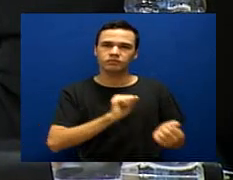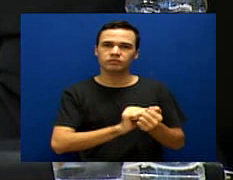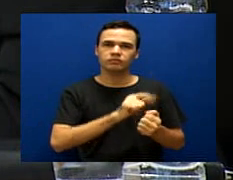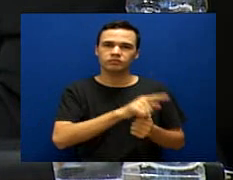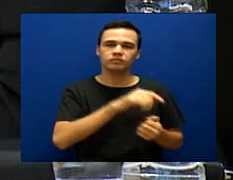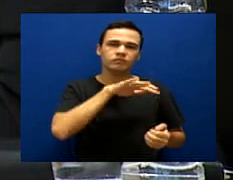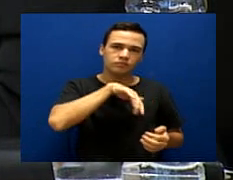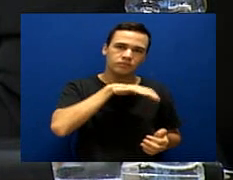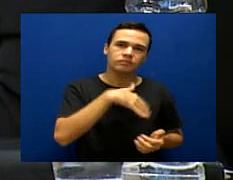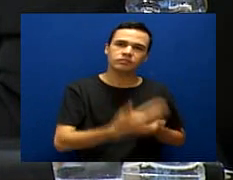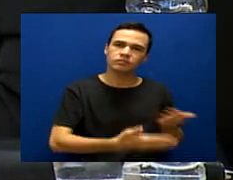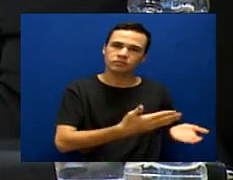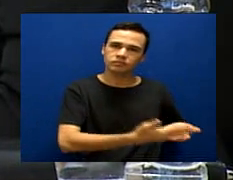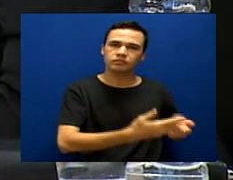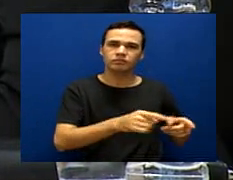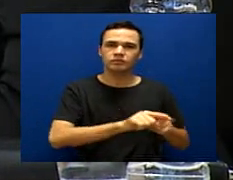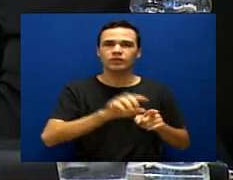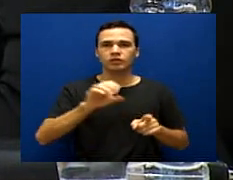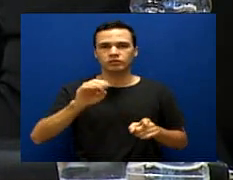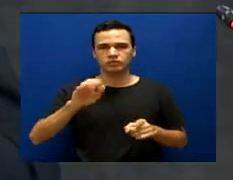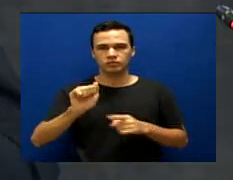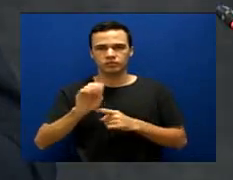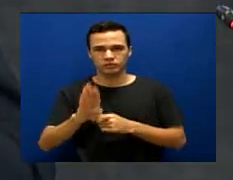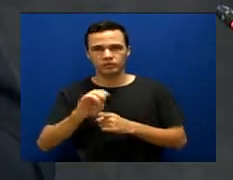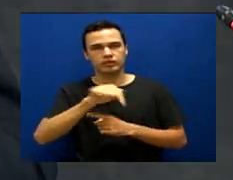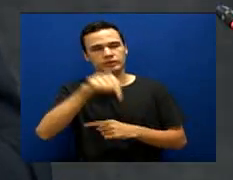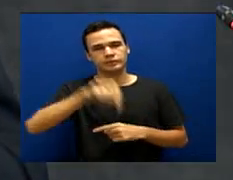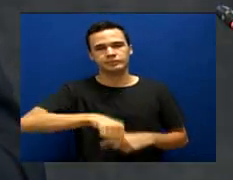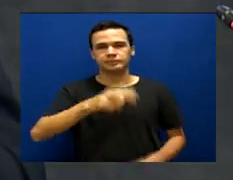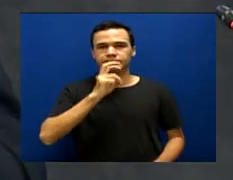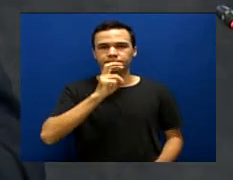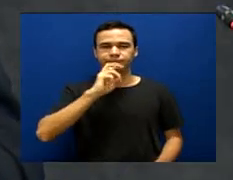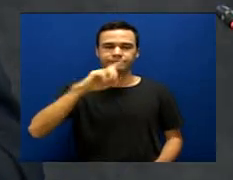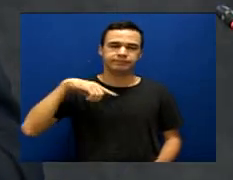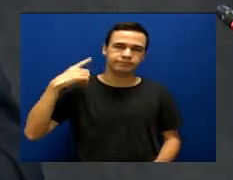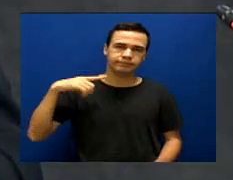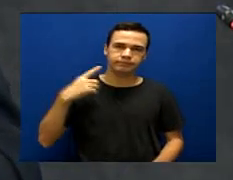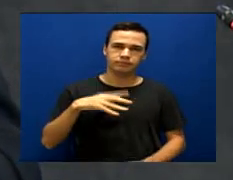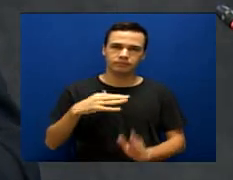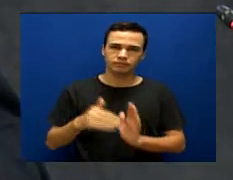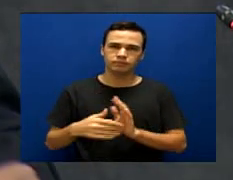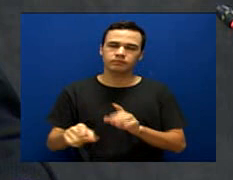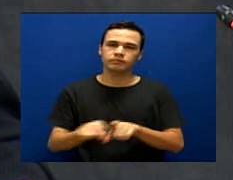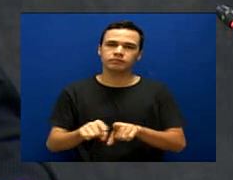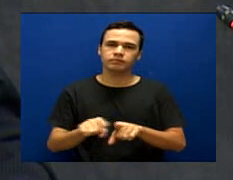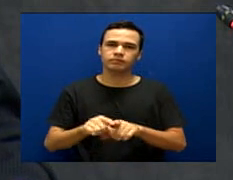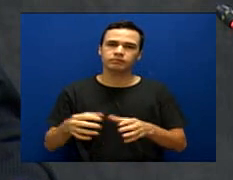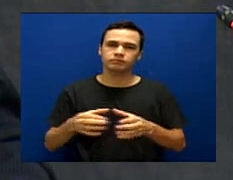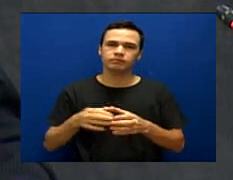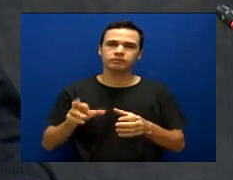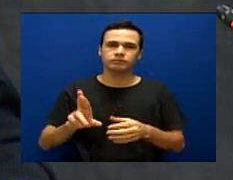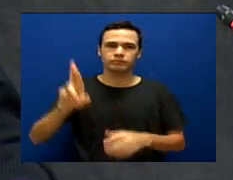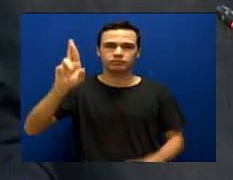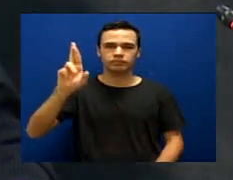de Proteção Animal, também do UAB de Sorocaba. Queria cumprimentar o ONU, representante do Comitê...